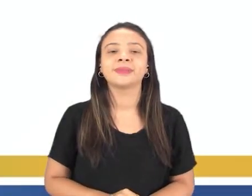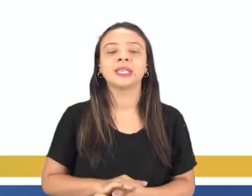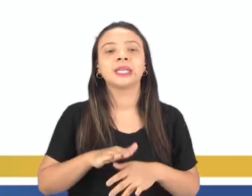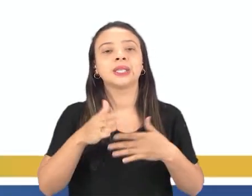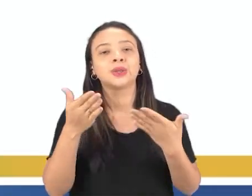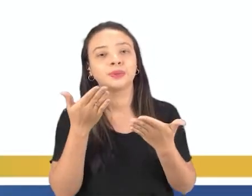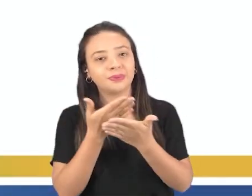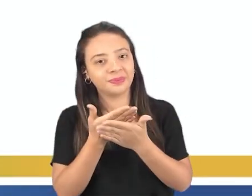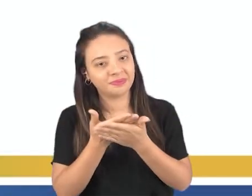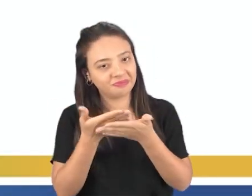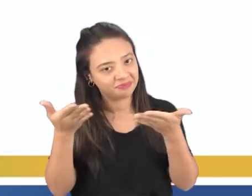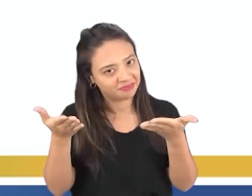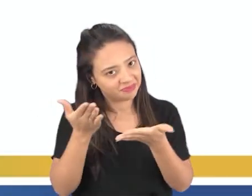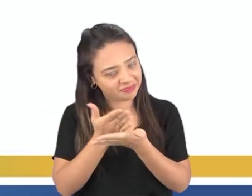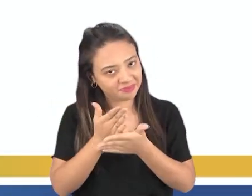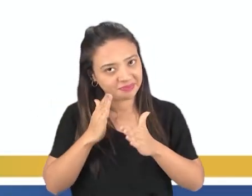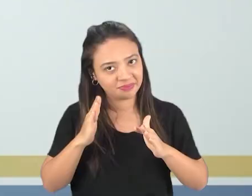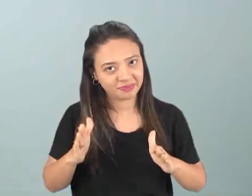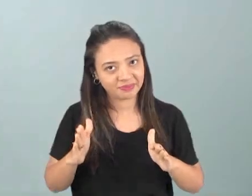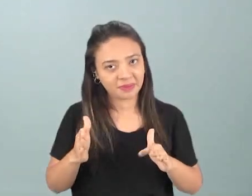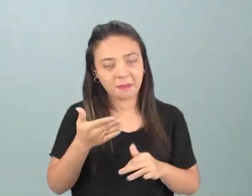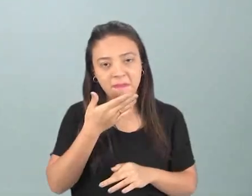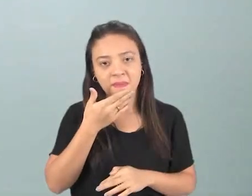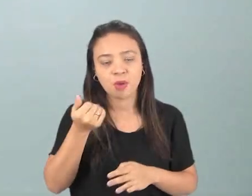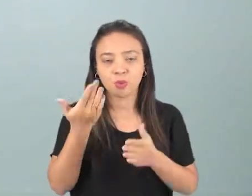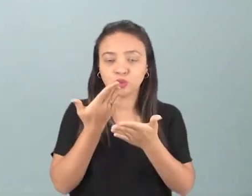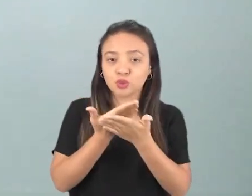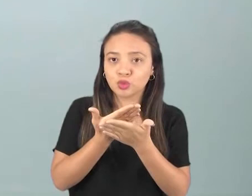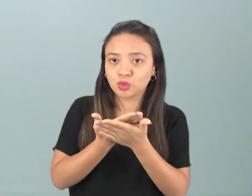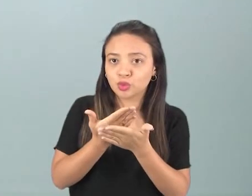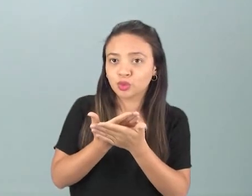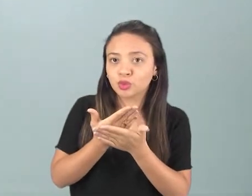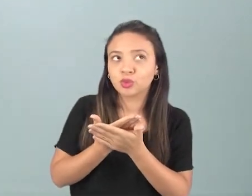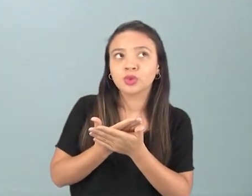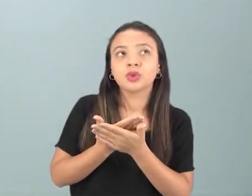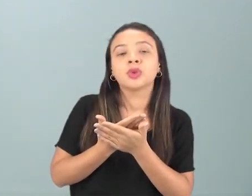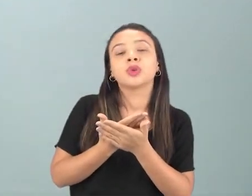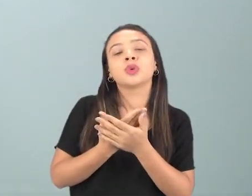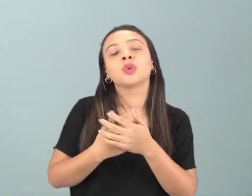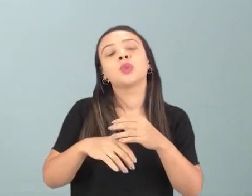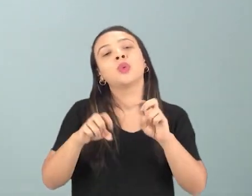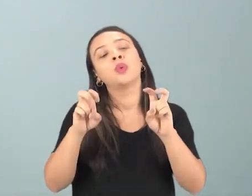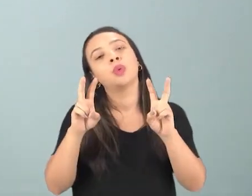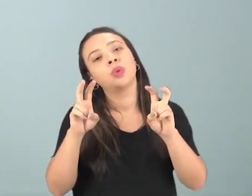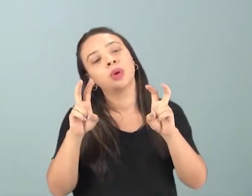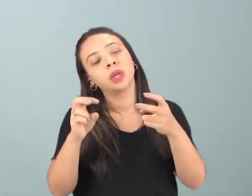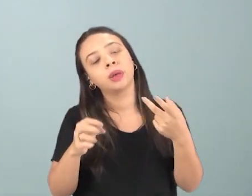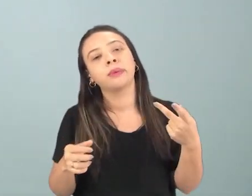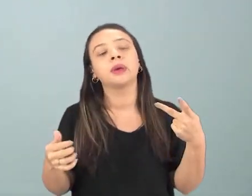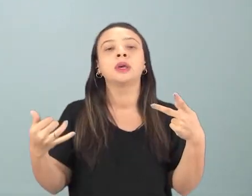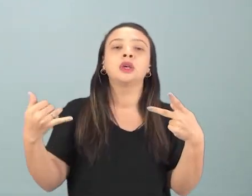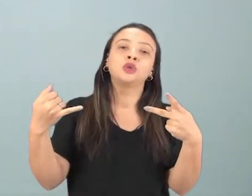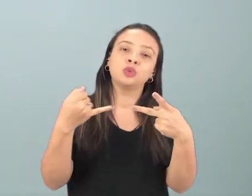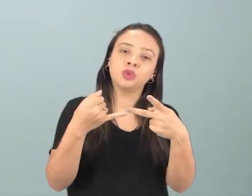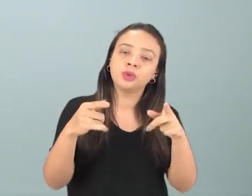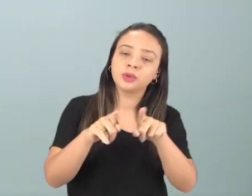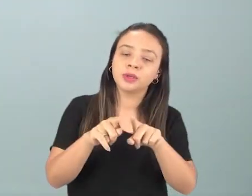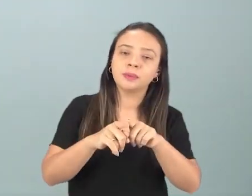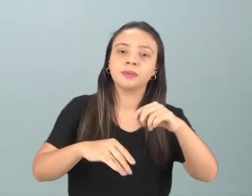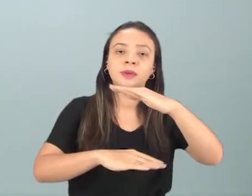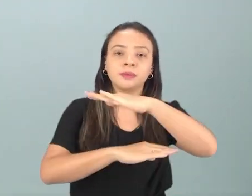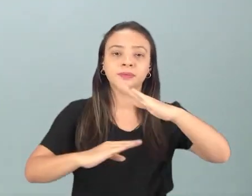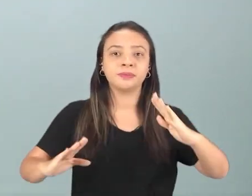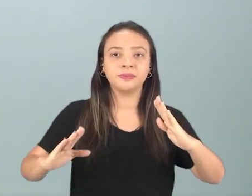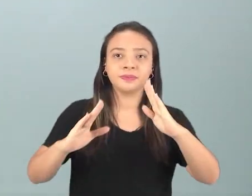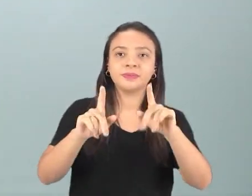essa foi a aula de hoje. A gente aprofundou um pouquinho mais sobre os paralelogramos e os trapézios. Eu